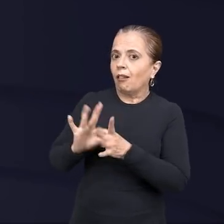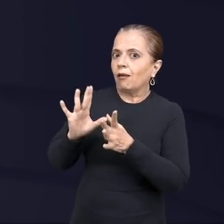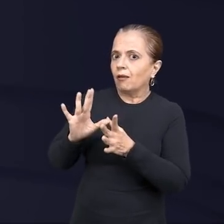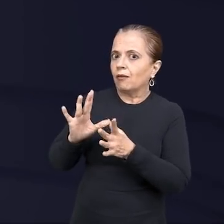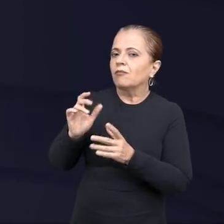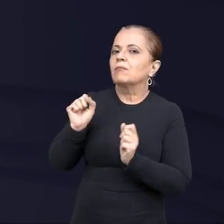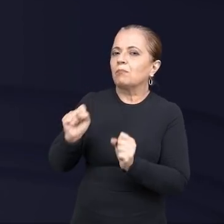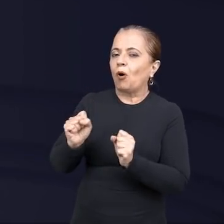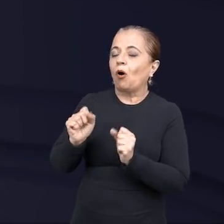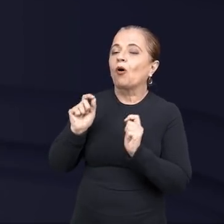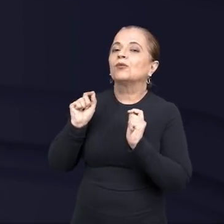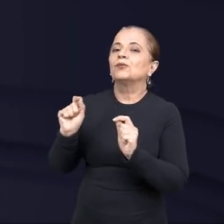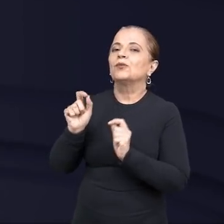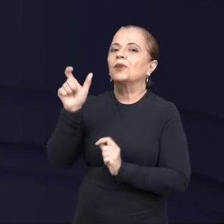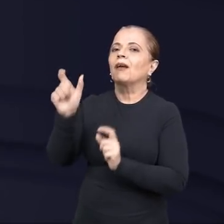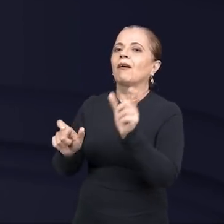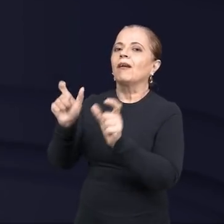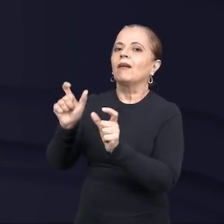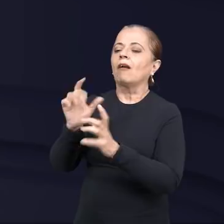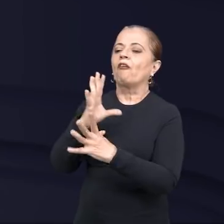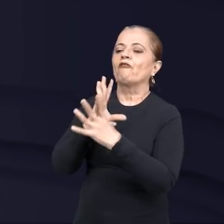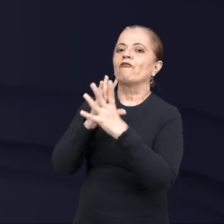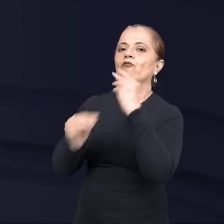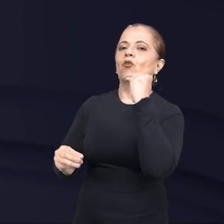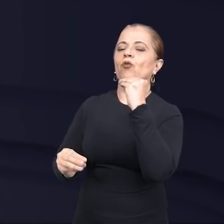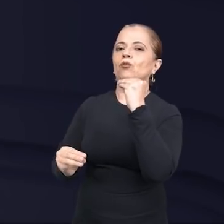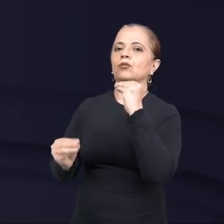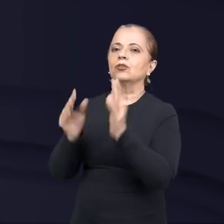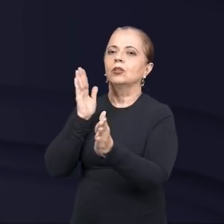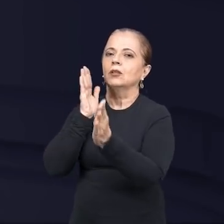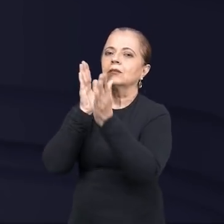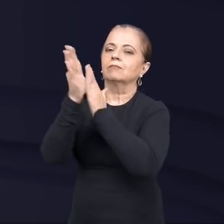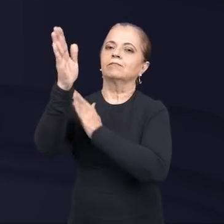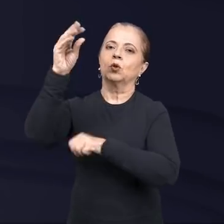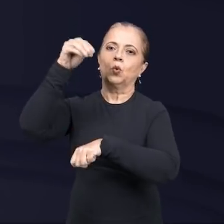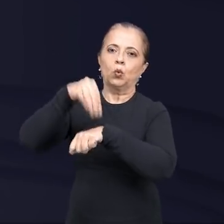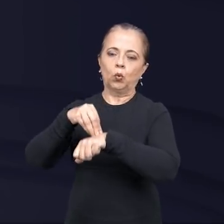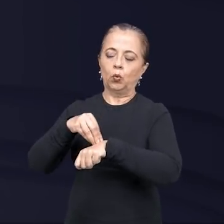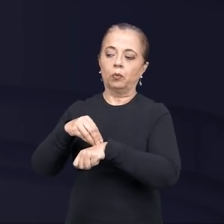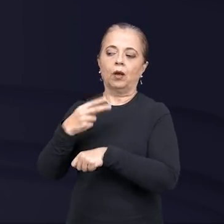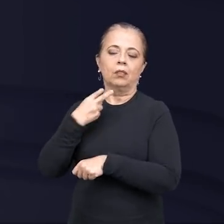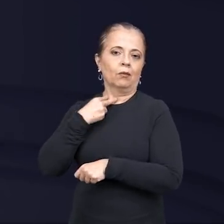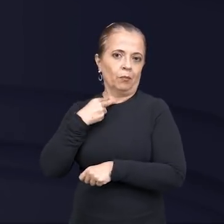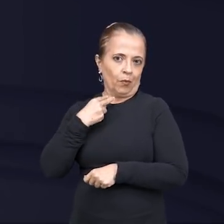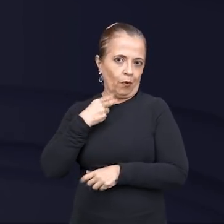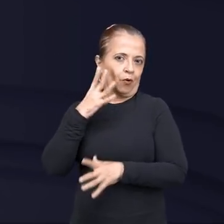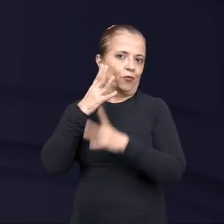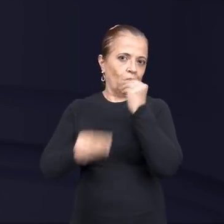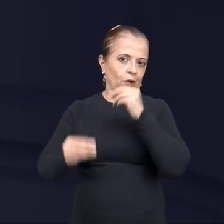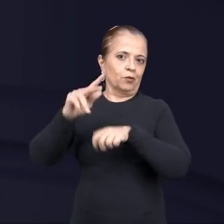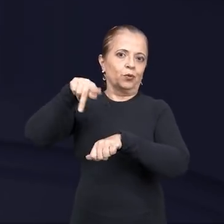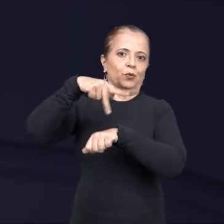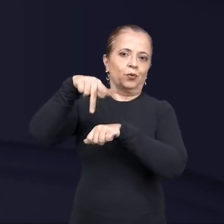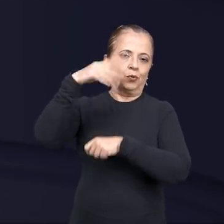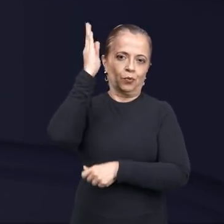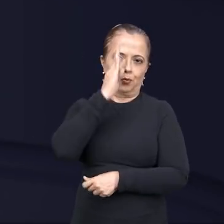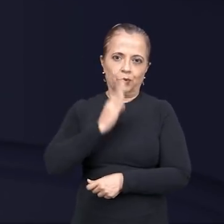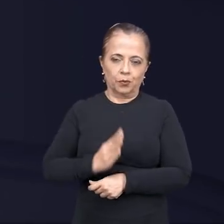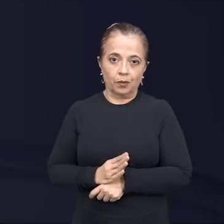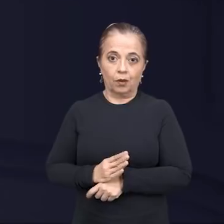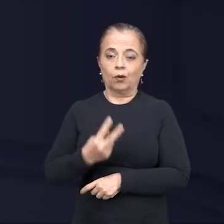eventualmente, estar procurando sair do distrito da culpa, né? Coisa que não deve